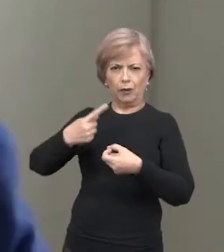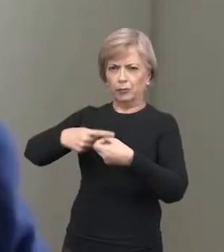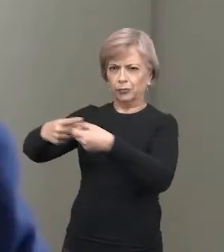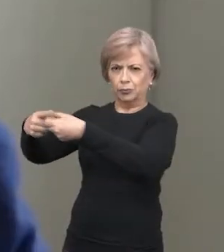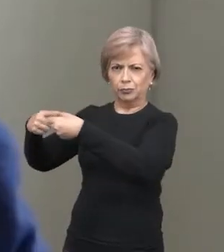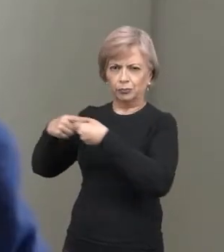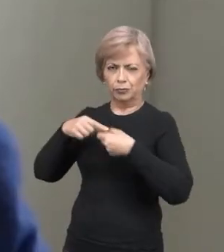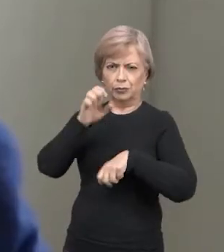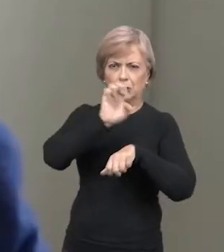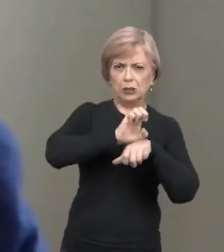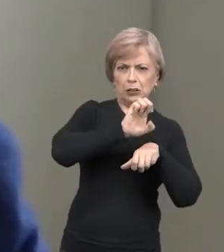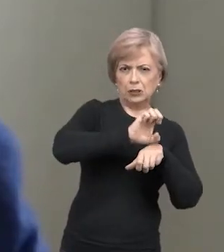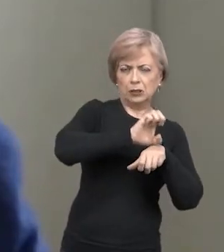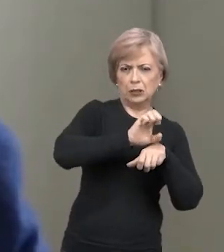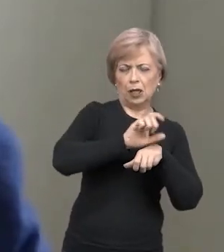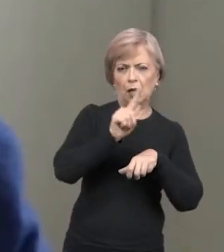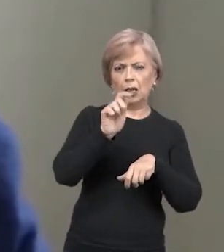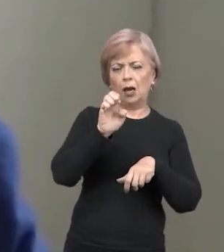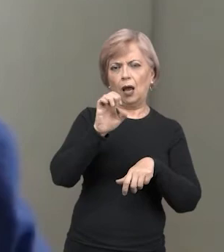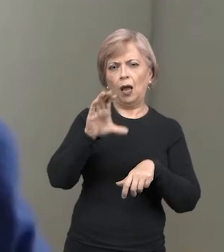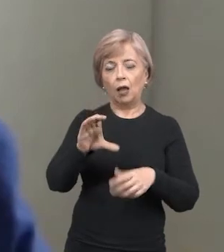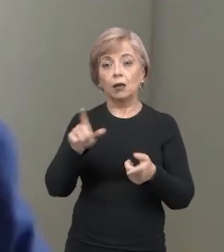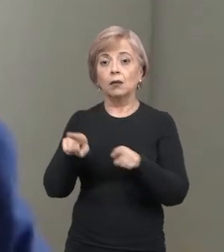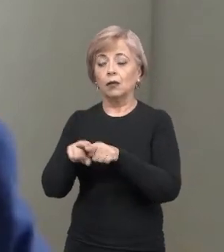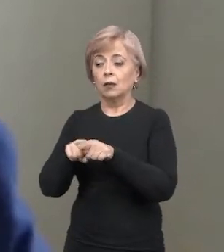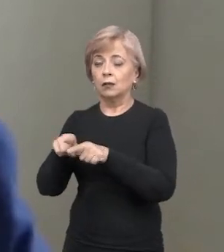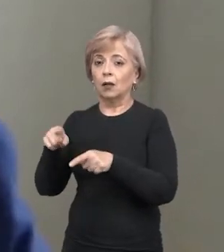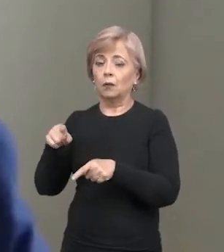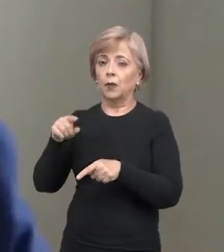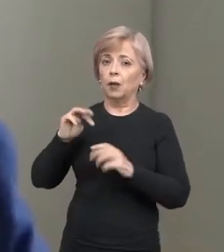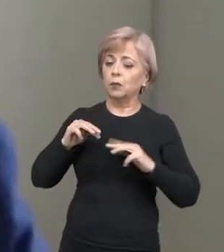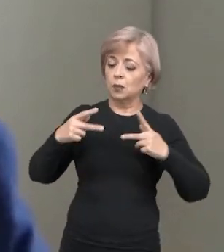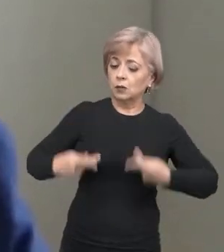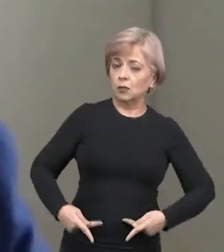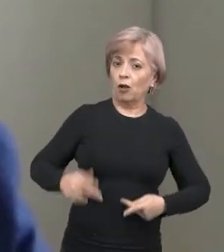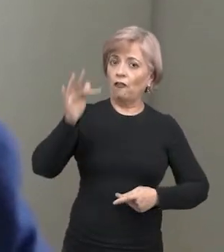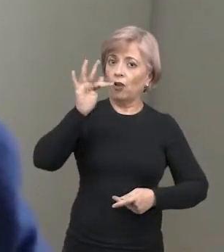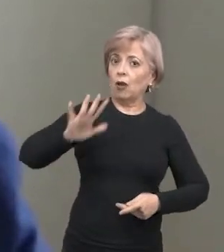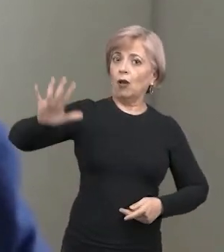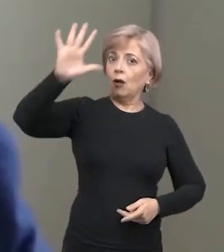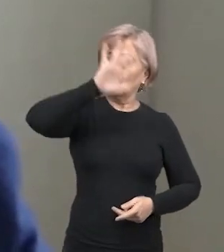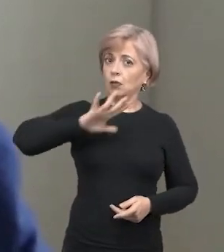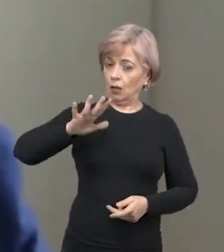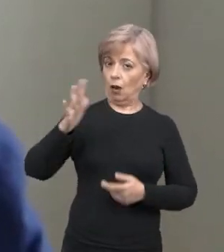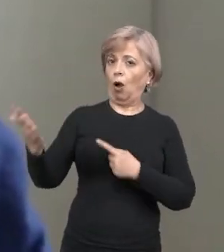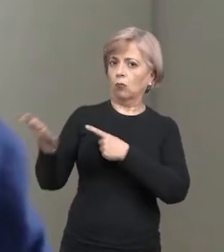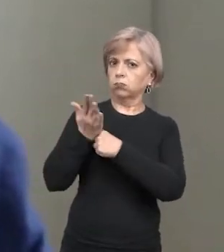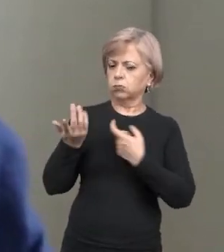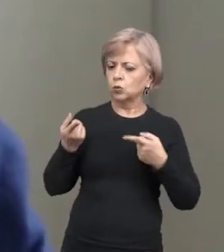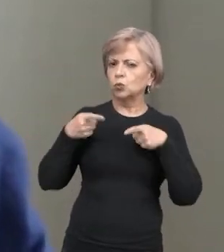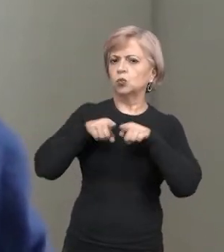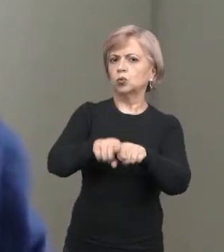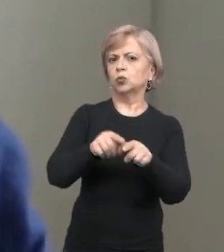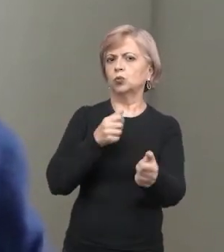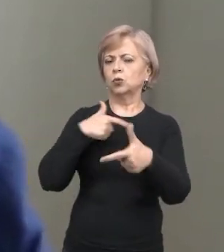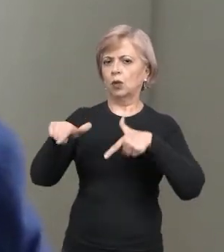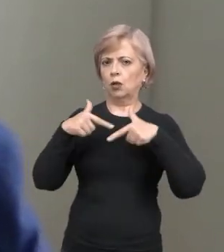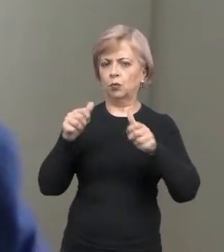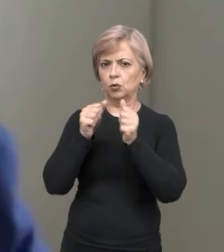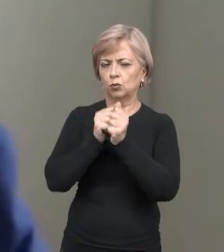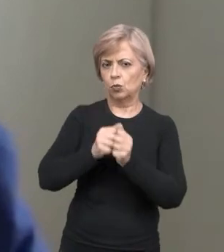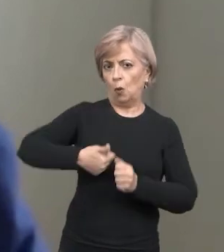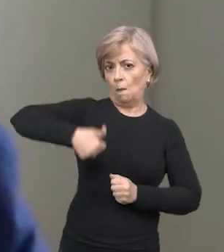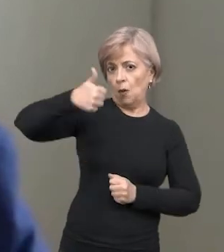tanto no Estado do Rio de Janeiro, através do GAEC, quanto também pelo Ministério Público Federal, seja em primeira instância ou em segunda